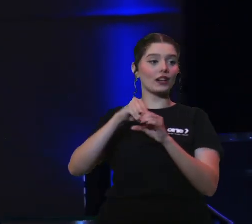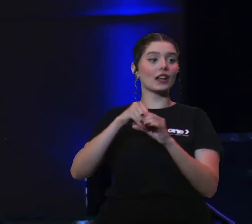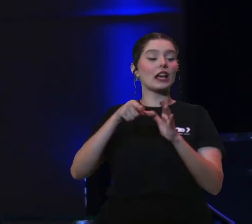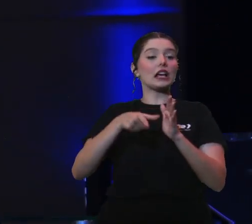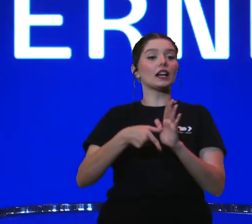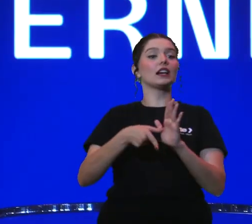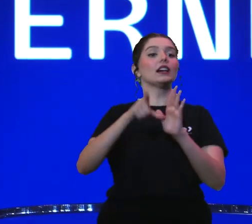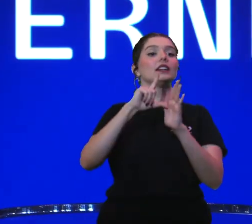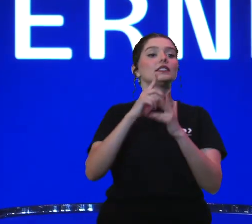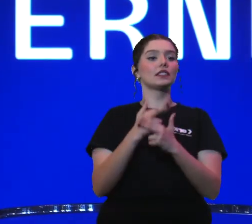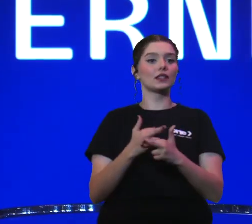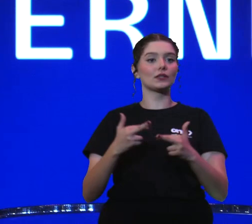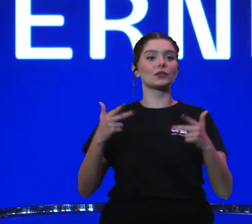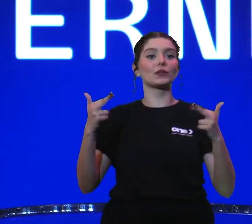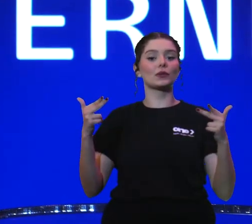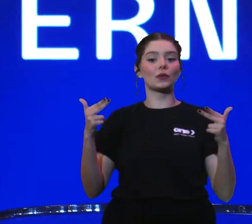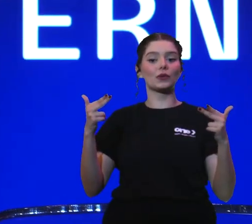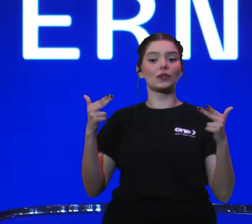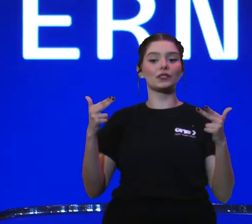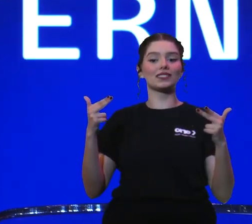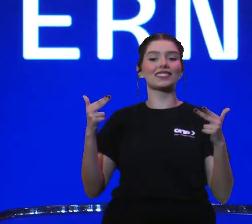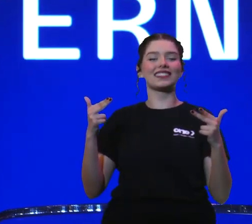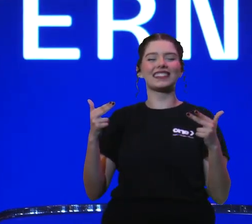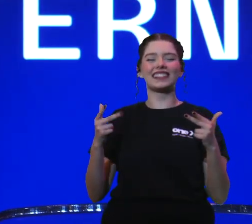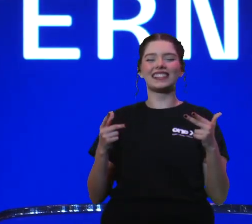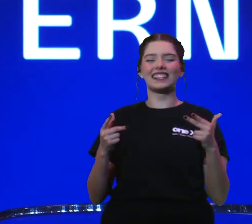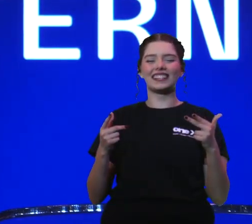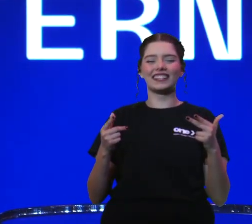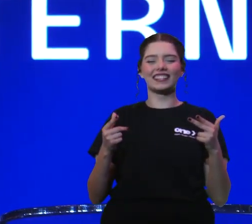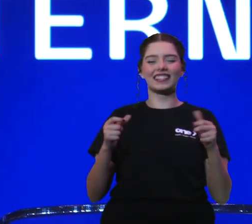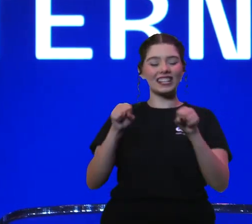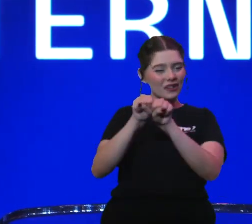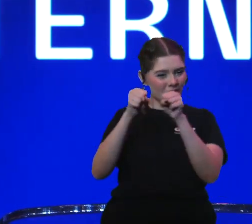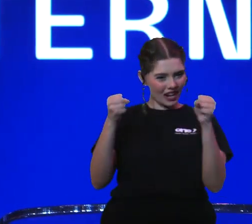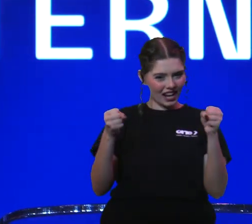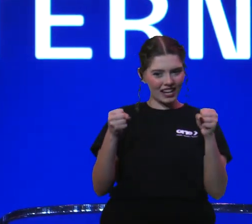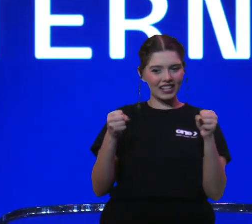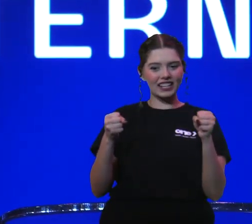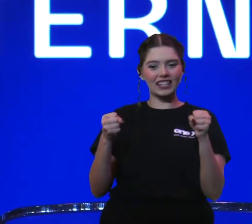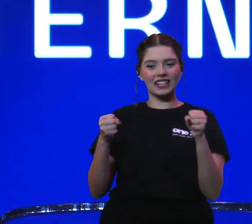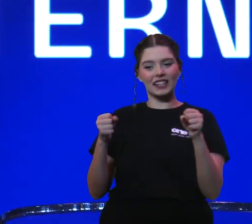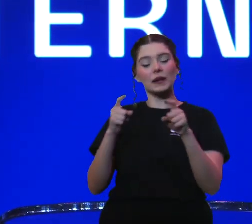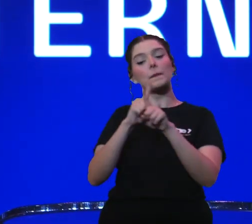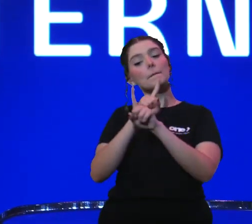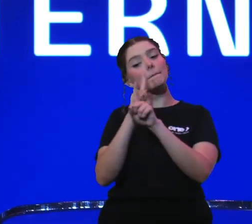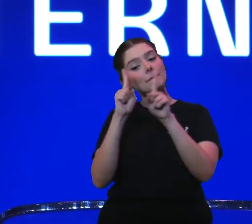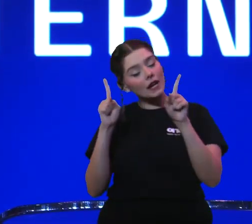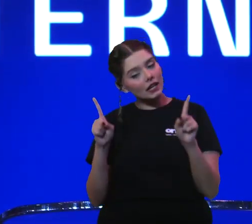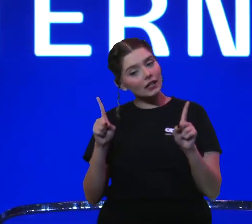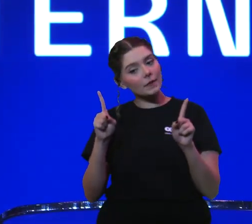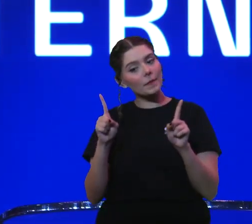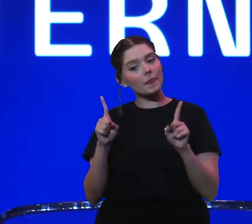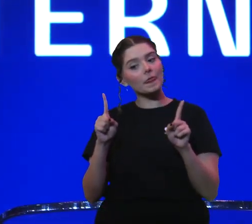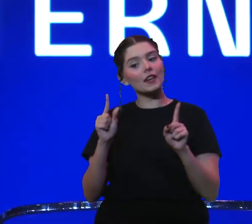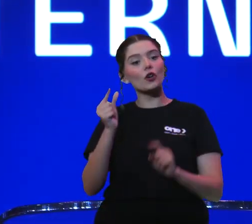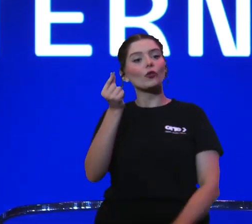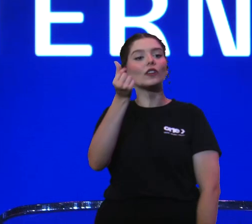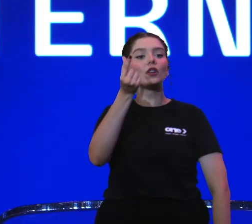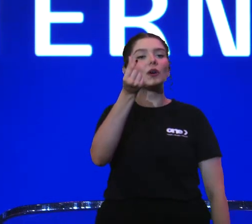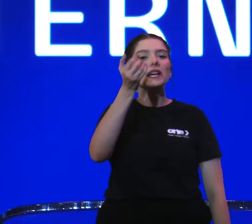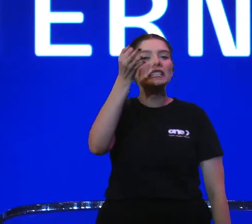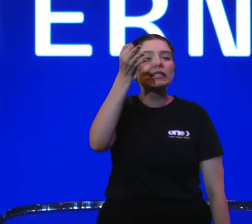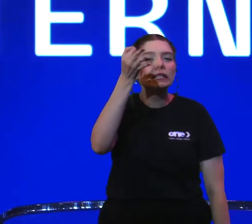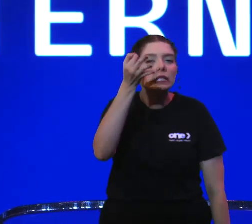que eu tinha ficado animadíssimo, que finalmente ia sair um pouquinho do vermelho, né, ia ficar um pouco mais leve o negócio, mas era exatamente o valor